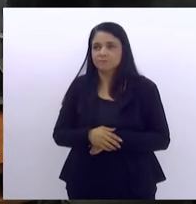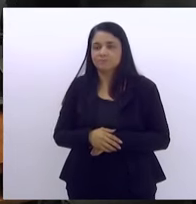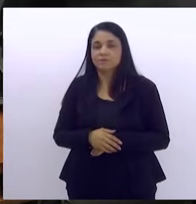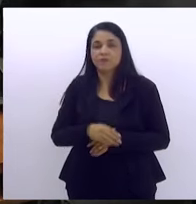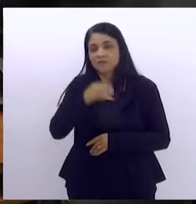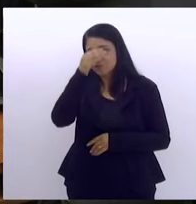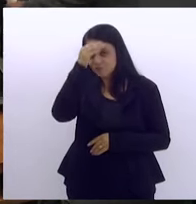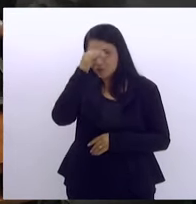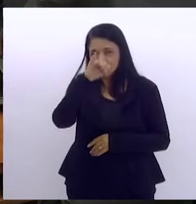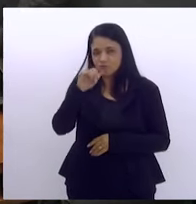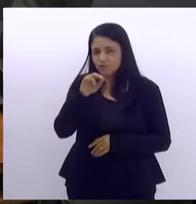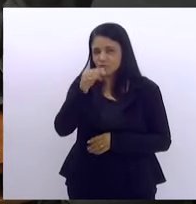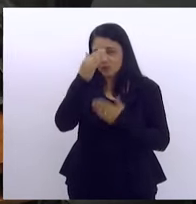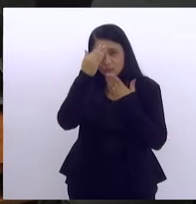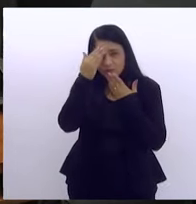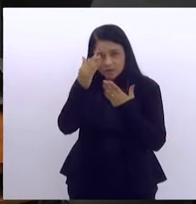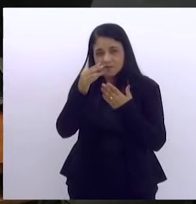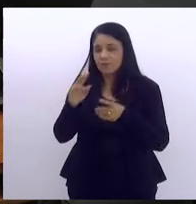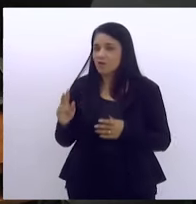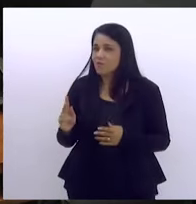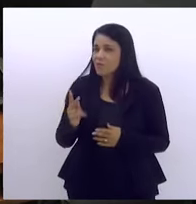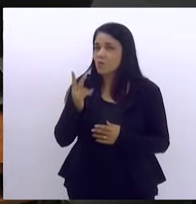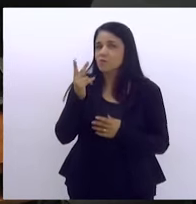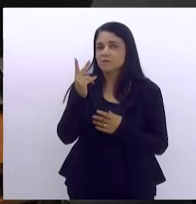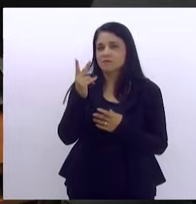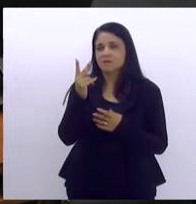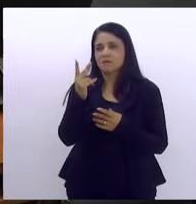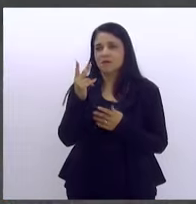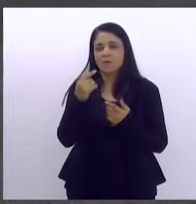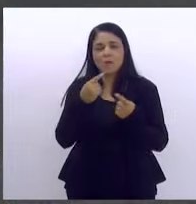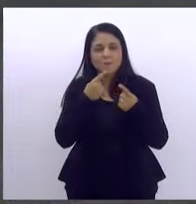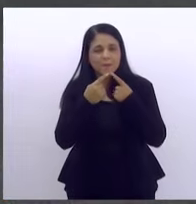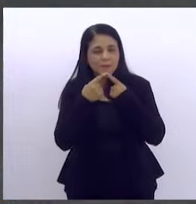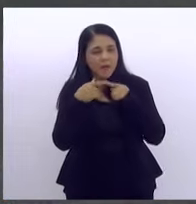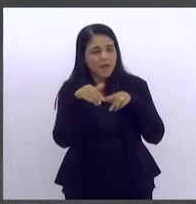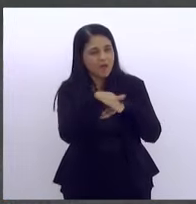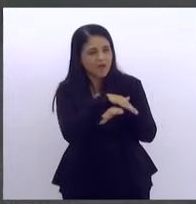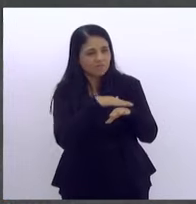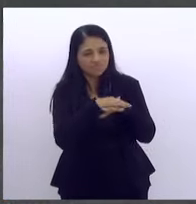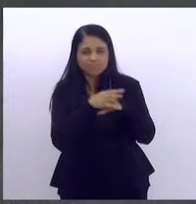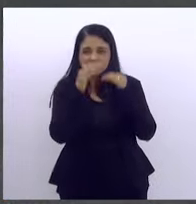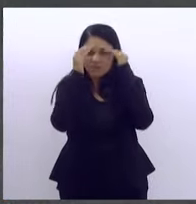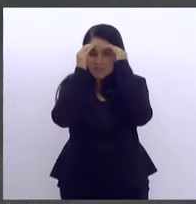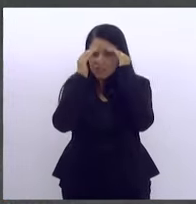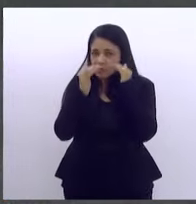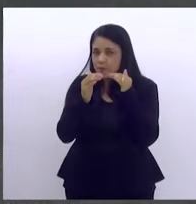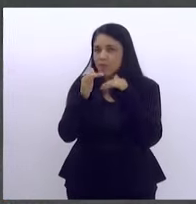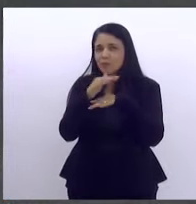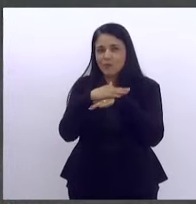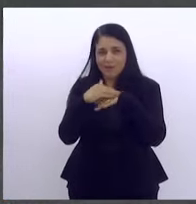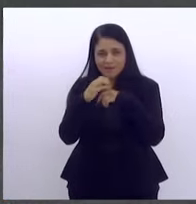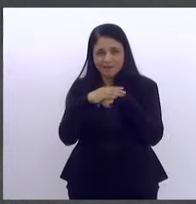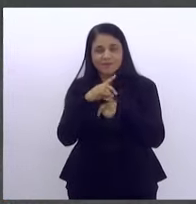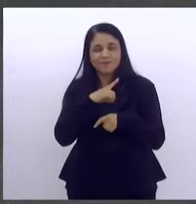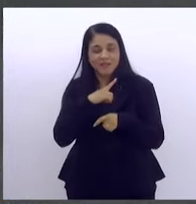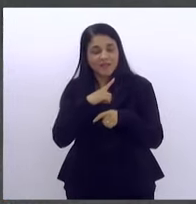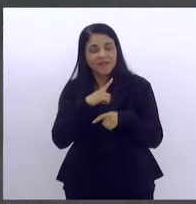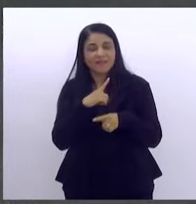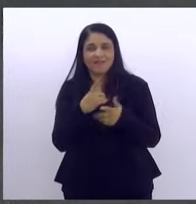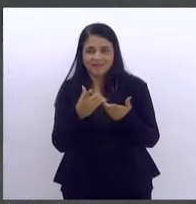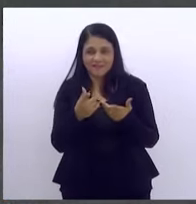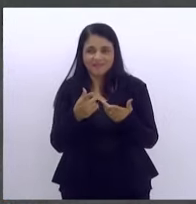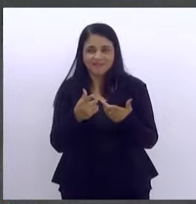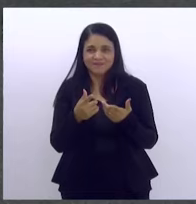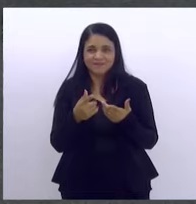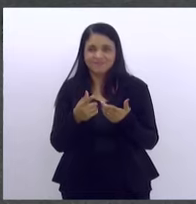Tia Ju, muito obrigado. Primeiro, também quero valorizar aqui a forma como a gente está conversando sobre isso, né? Muito respeitosa, muito carinhosa e até mesmo afetiva. A